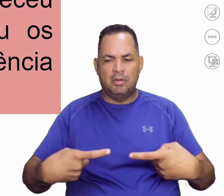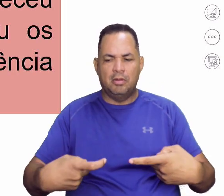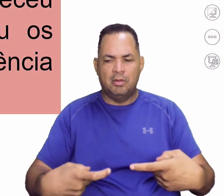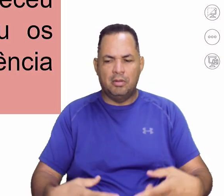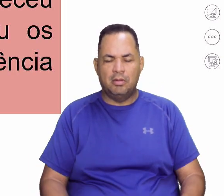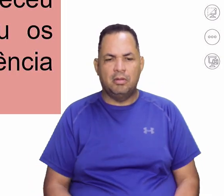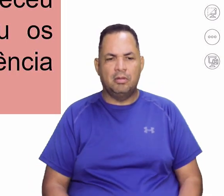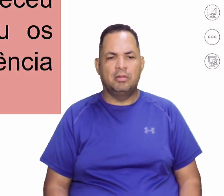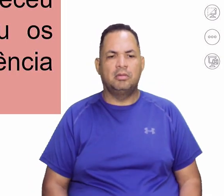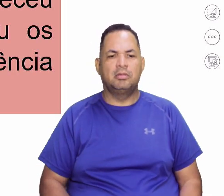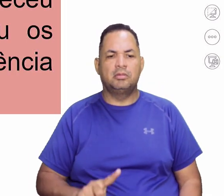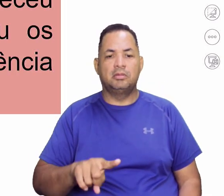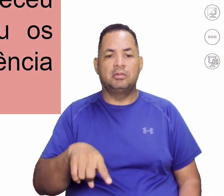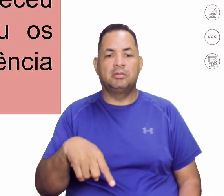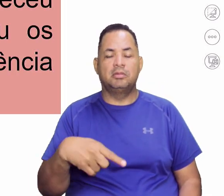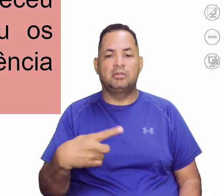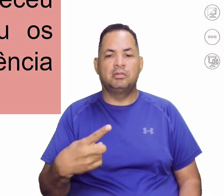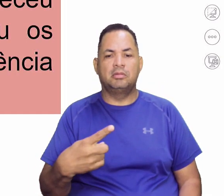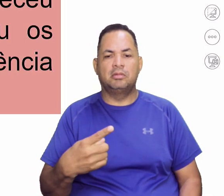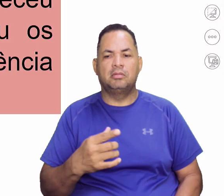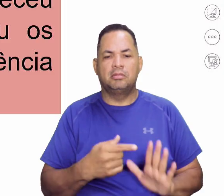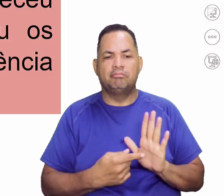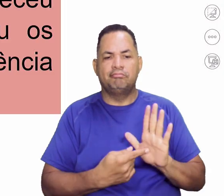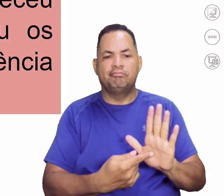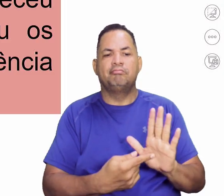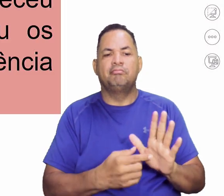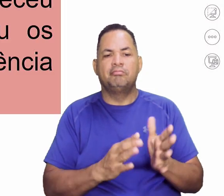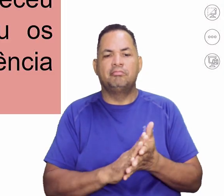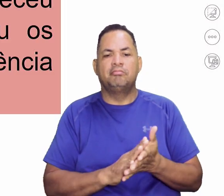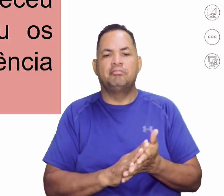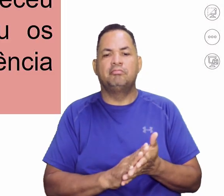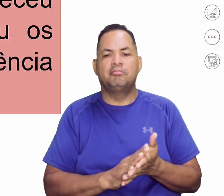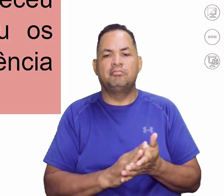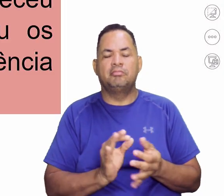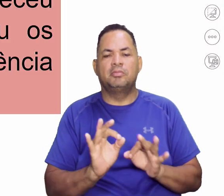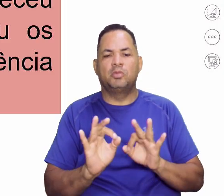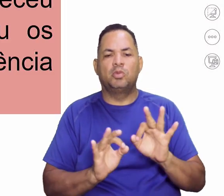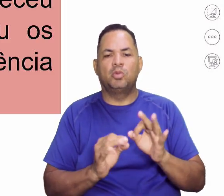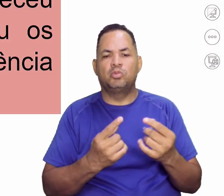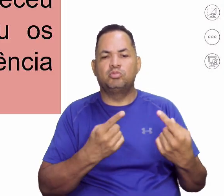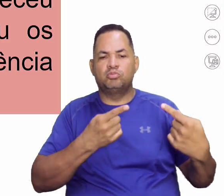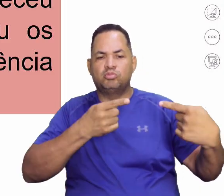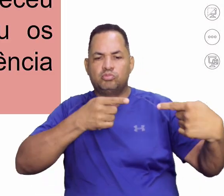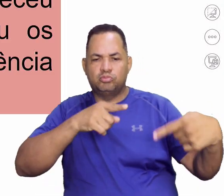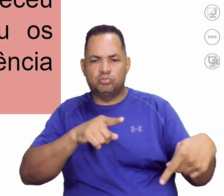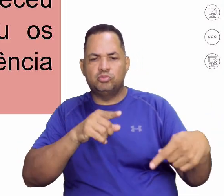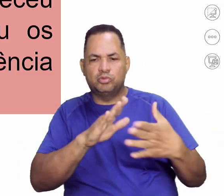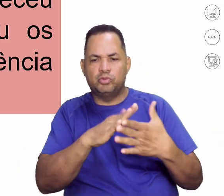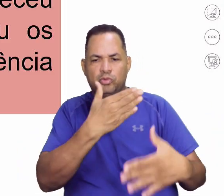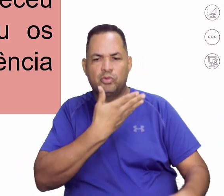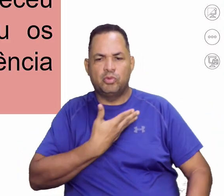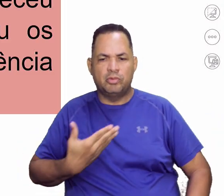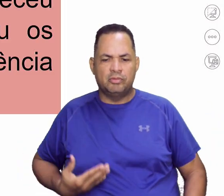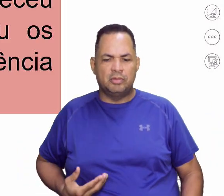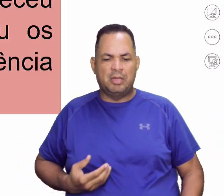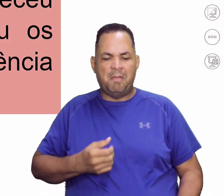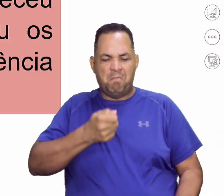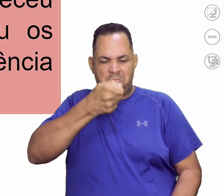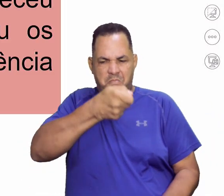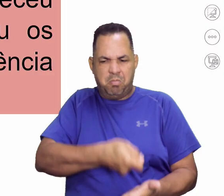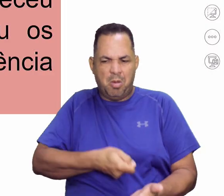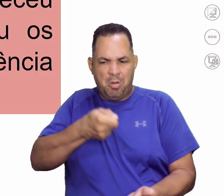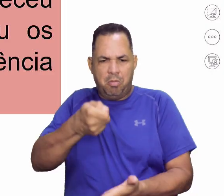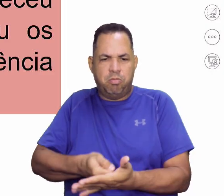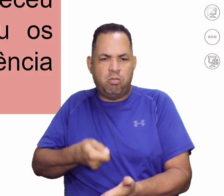Após o conflito, havia sido apresentado como uma luta contra regimes autoritários